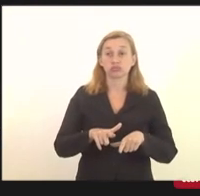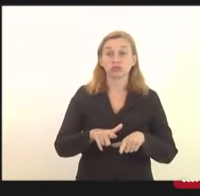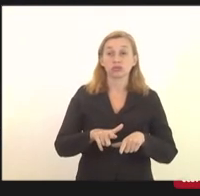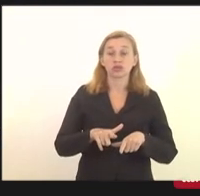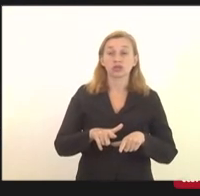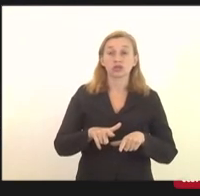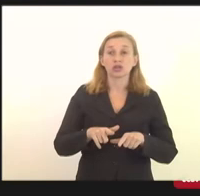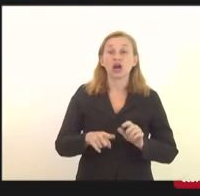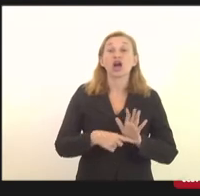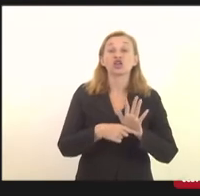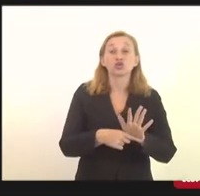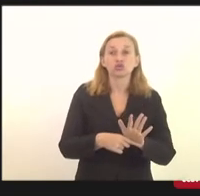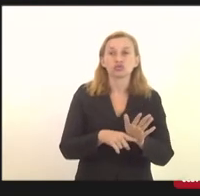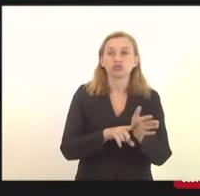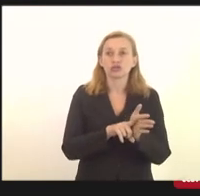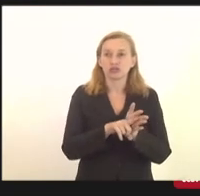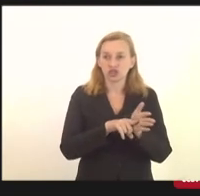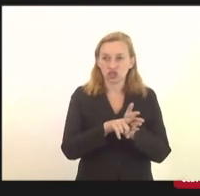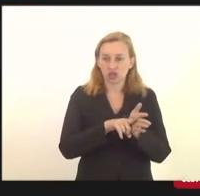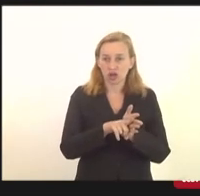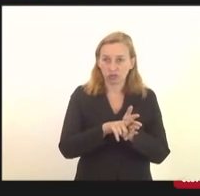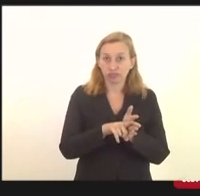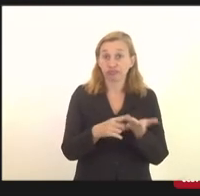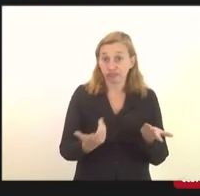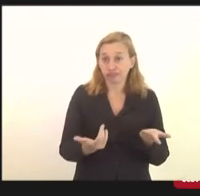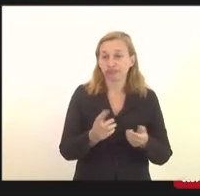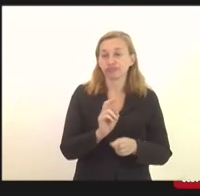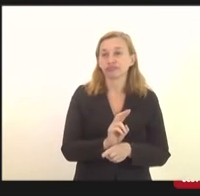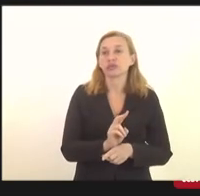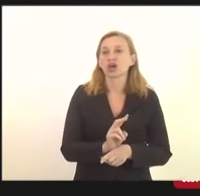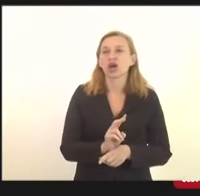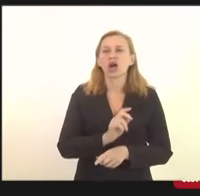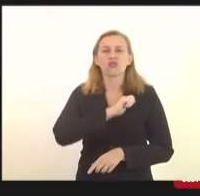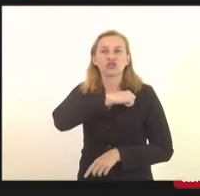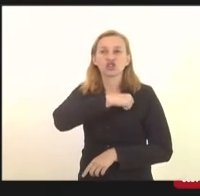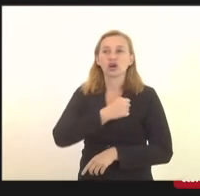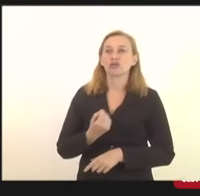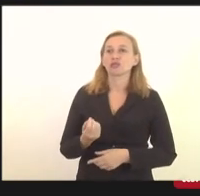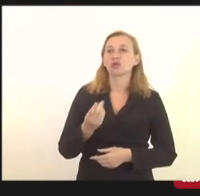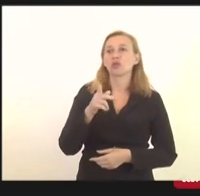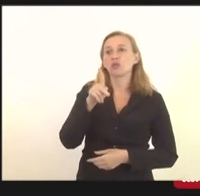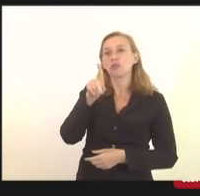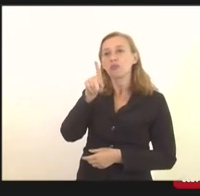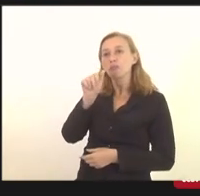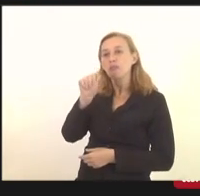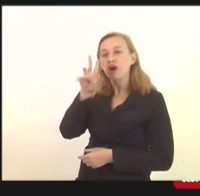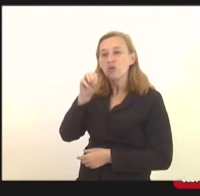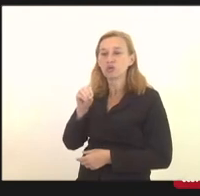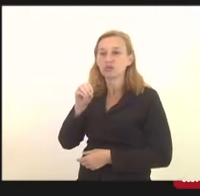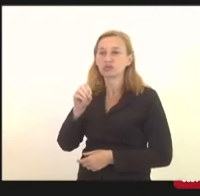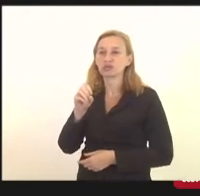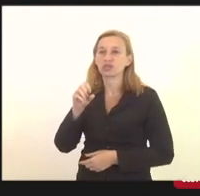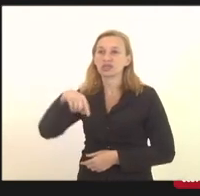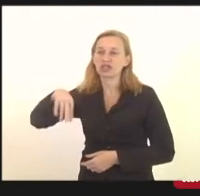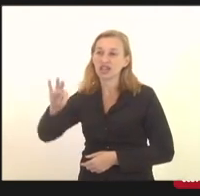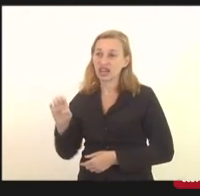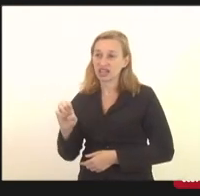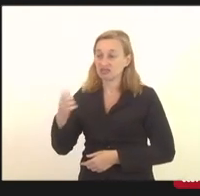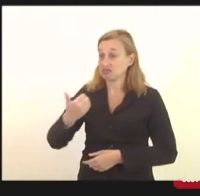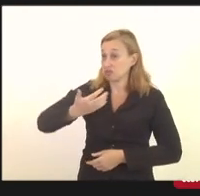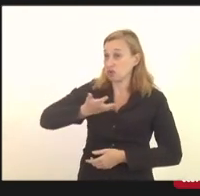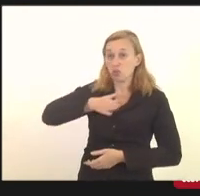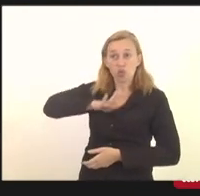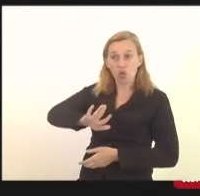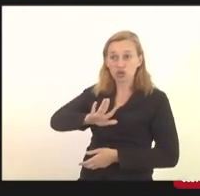de recuperação fiscal e suas imposições. O Paulo Guedes detesta concurso público, deputado. Mas tem que